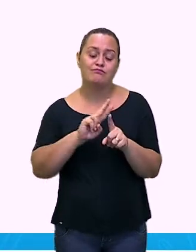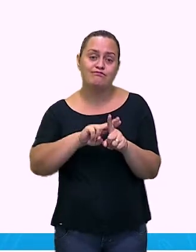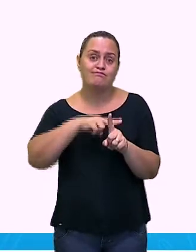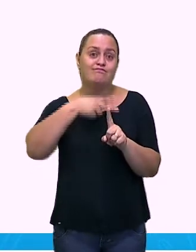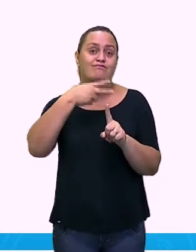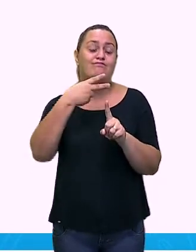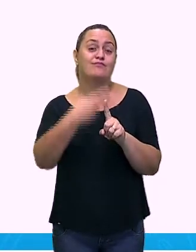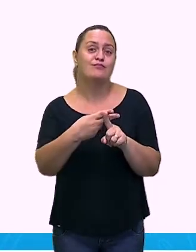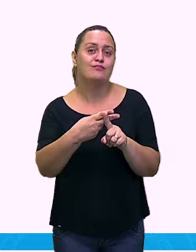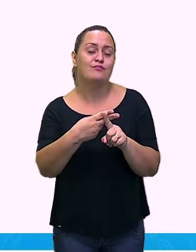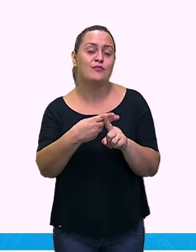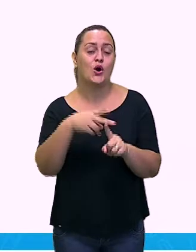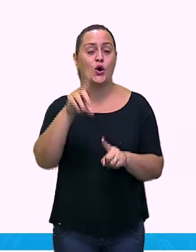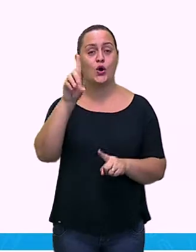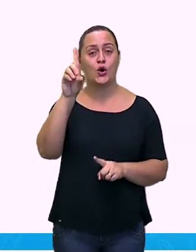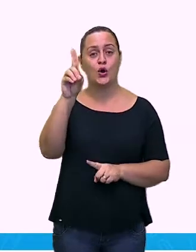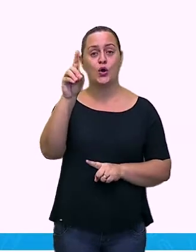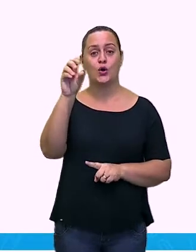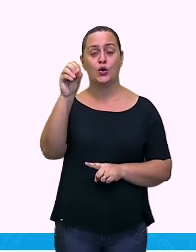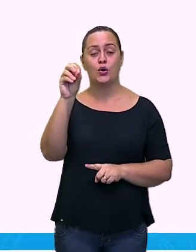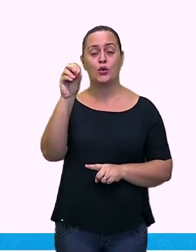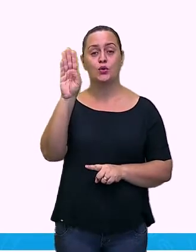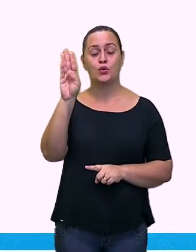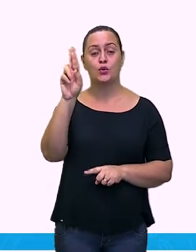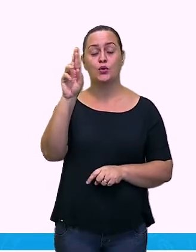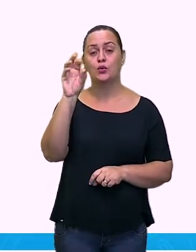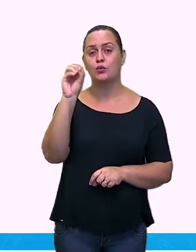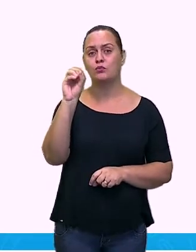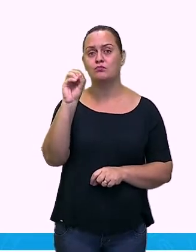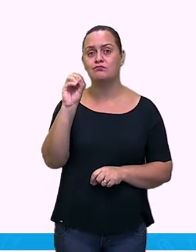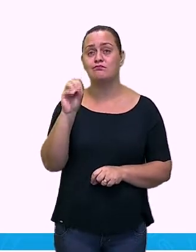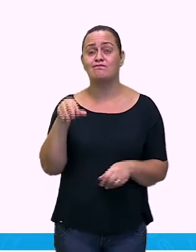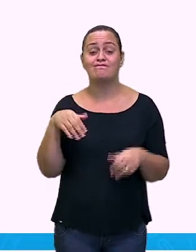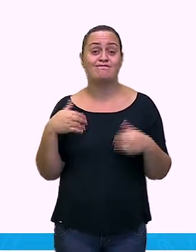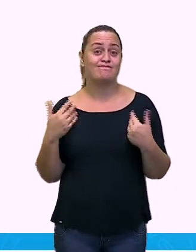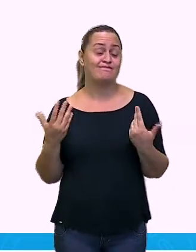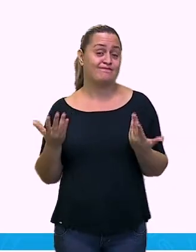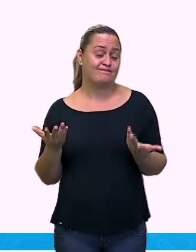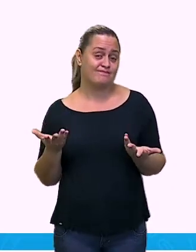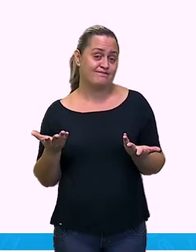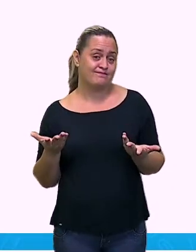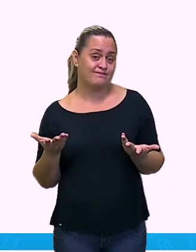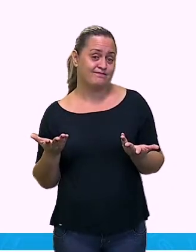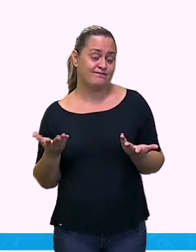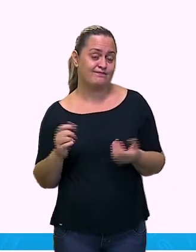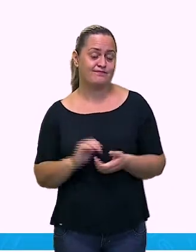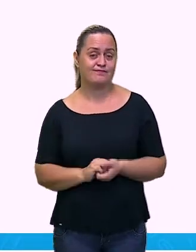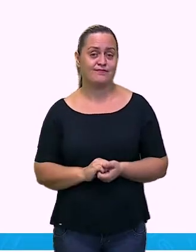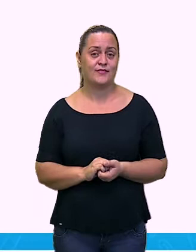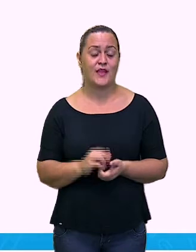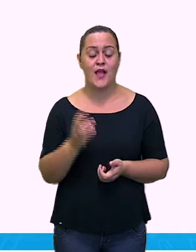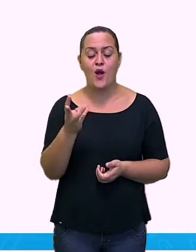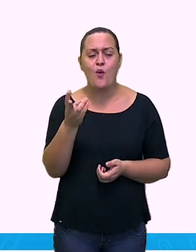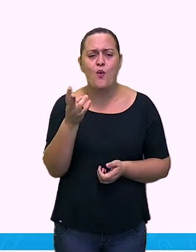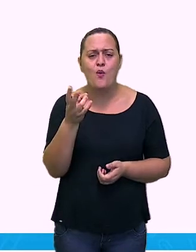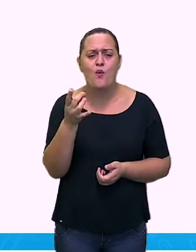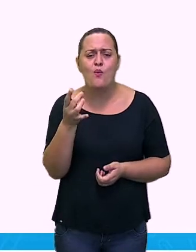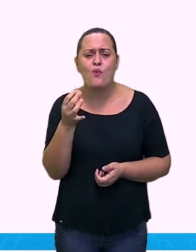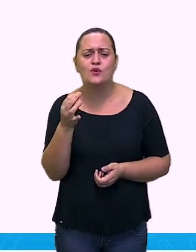será como é que é o dobro preste atenção é a quantidade que